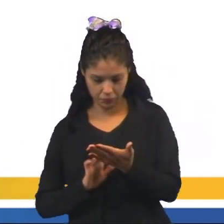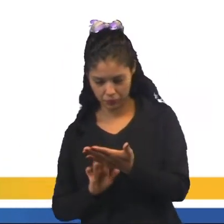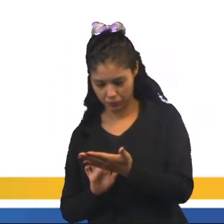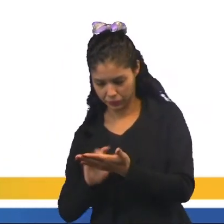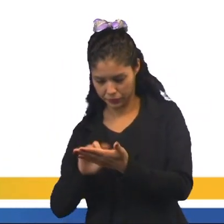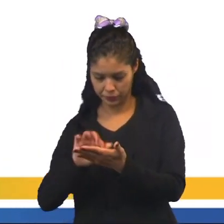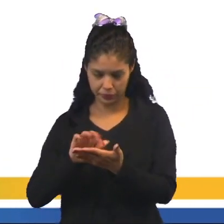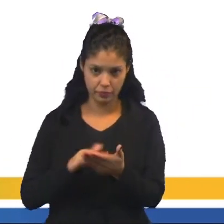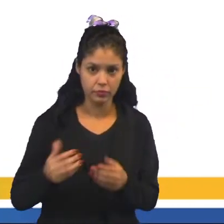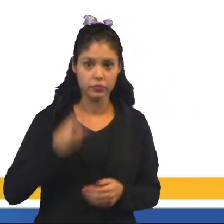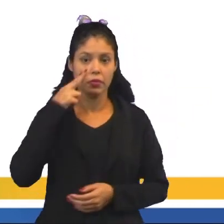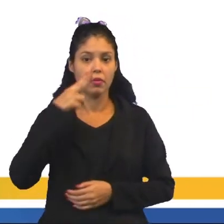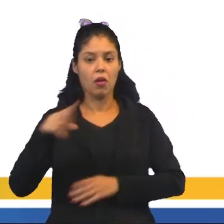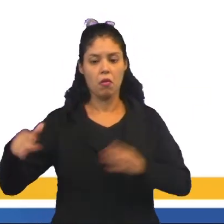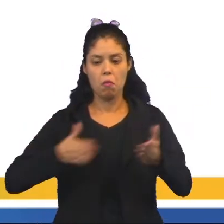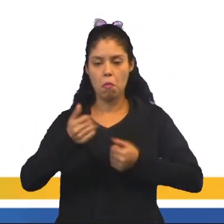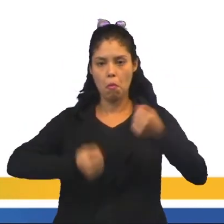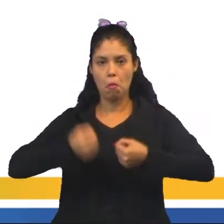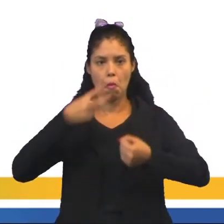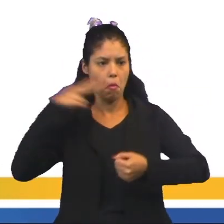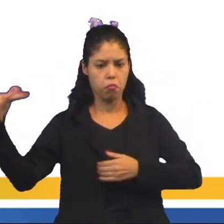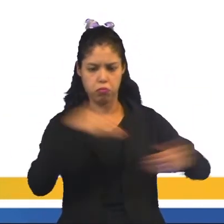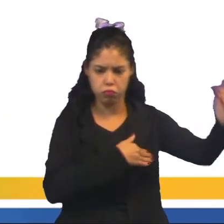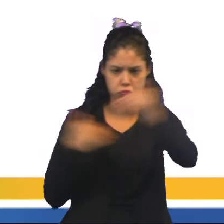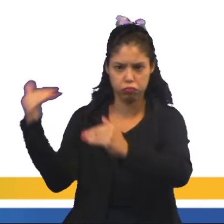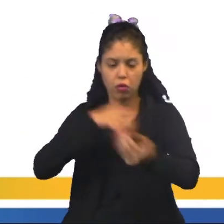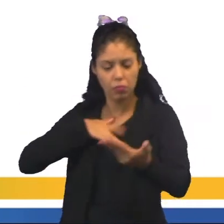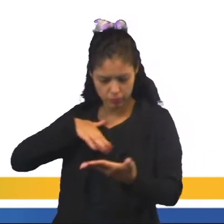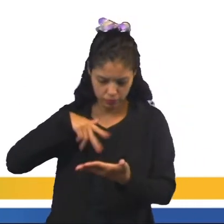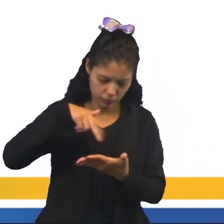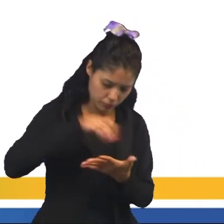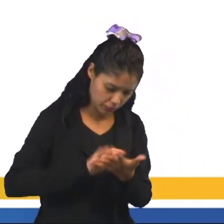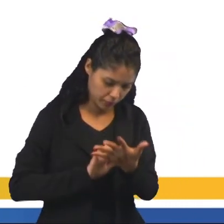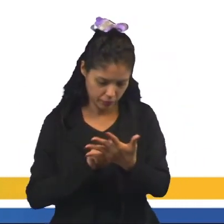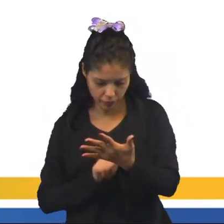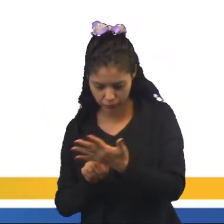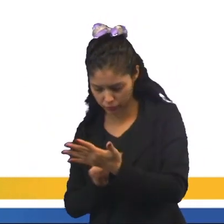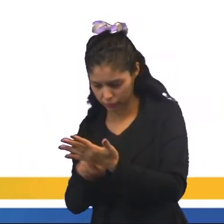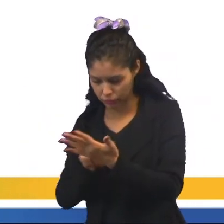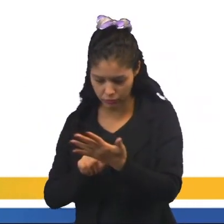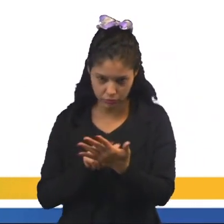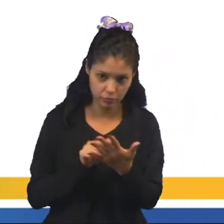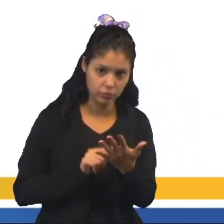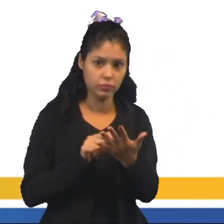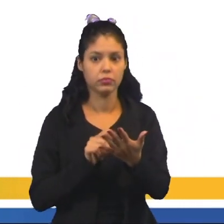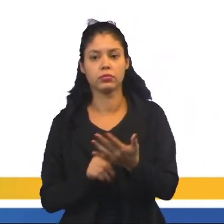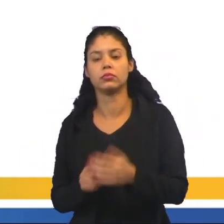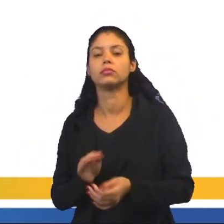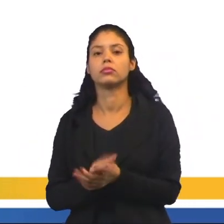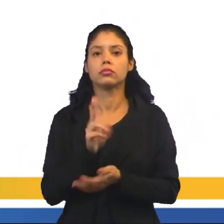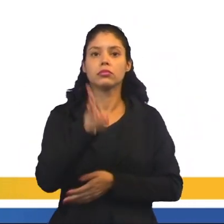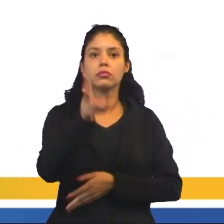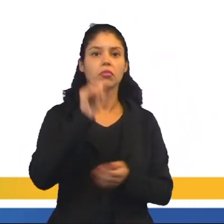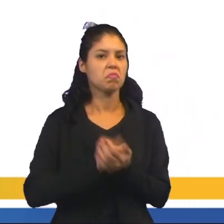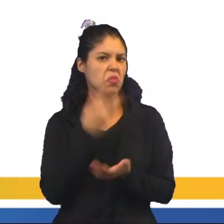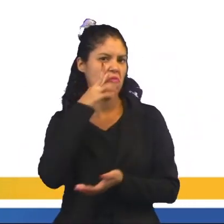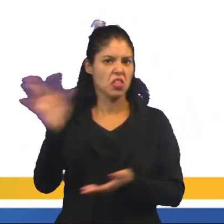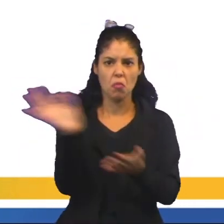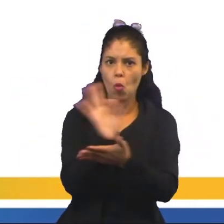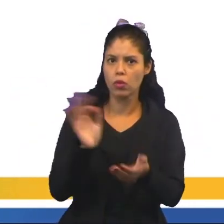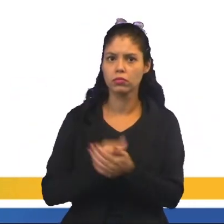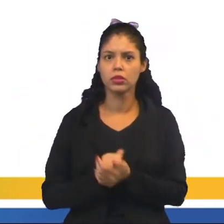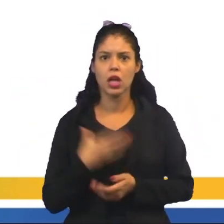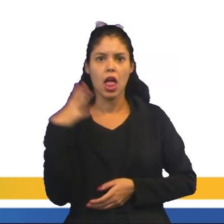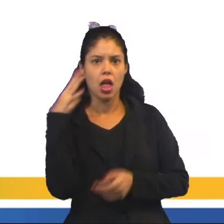está vindo o carro, olhando para o celular e a coisa acontecendo, a vida no entorno. Quer dizer, não sabe nem se tem